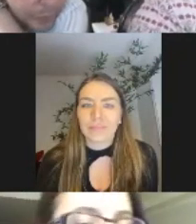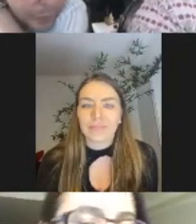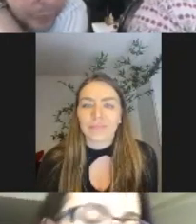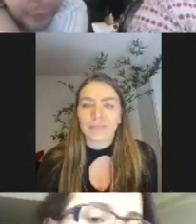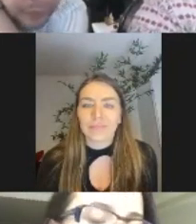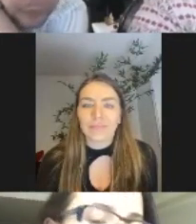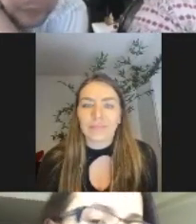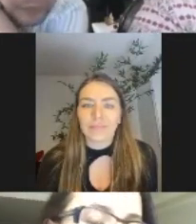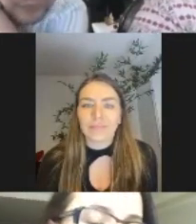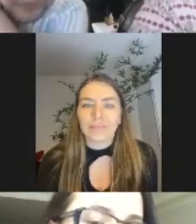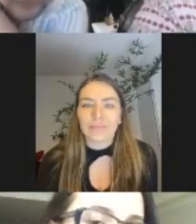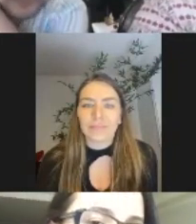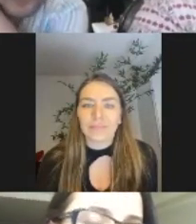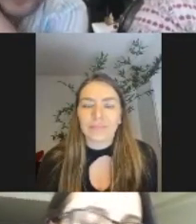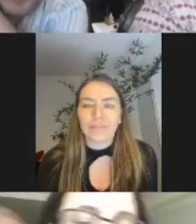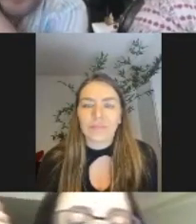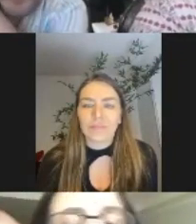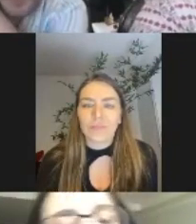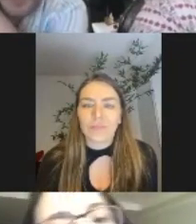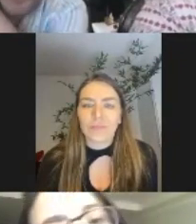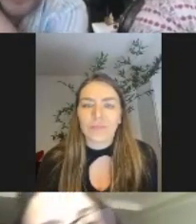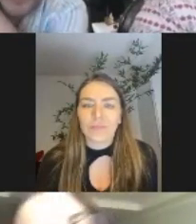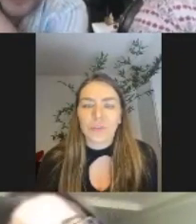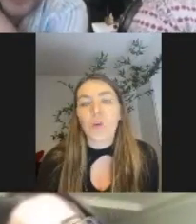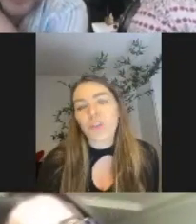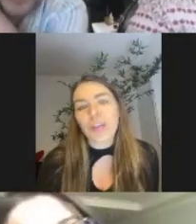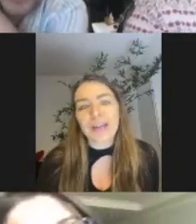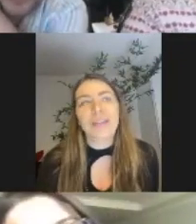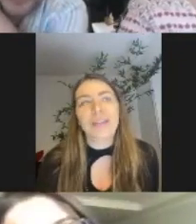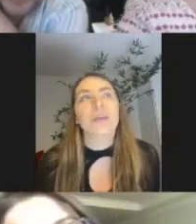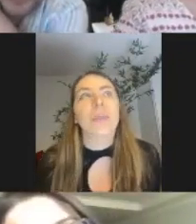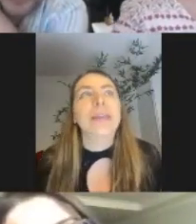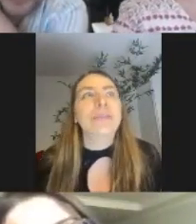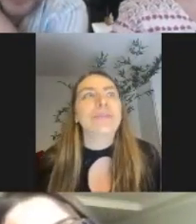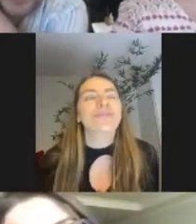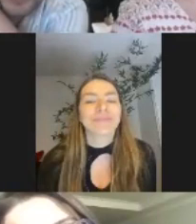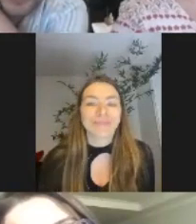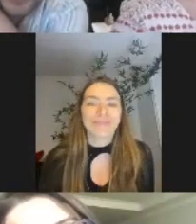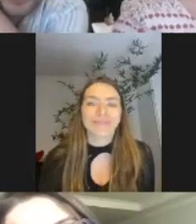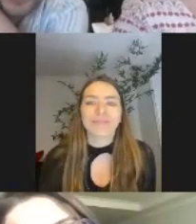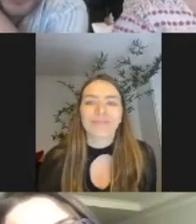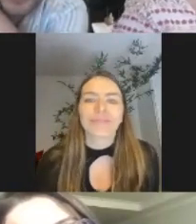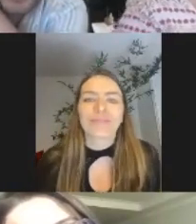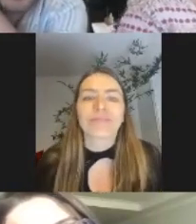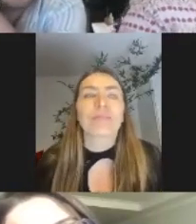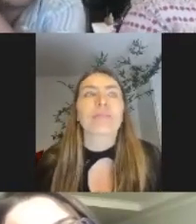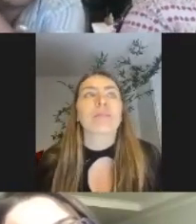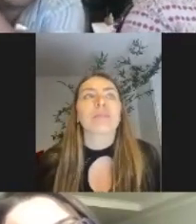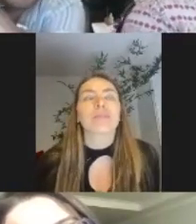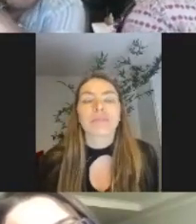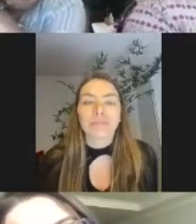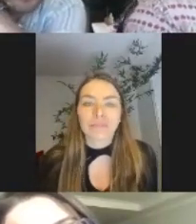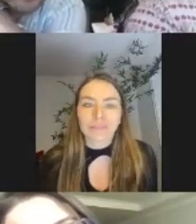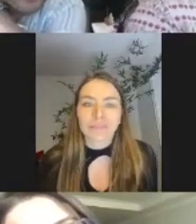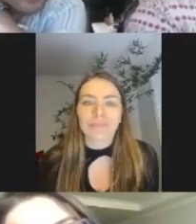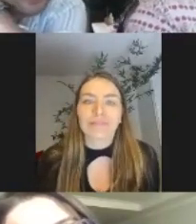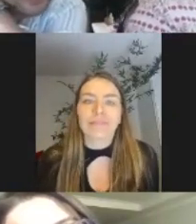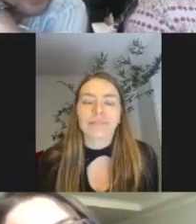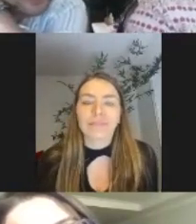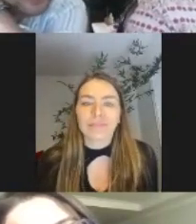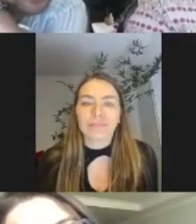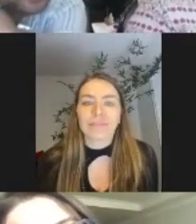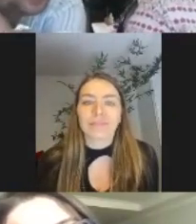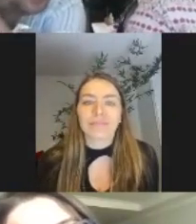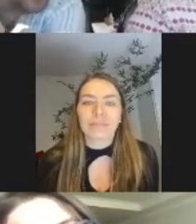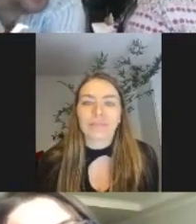de abobrinha, de berinjela, canelone, quem fez nosso... Com jaque também. Com jaque, exatamente. O que mais que você lembra